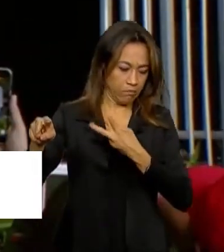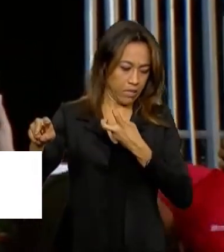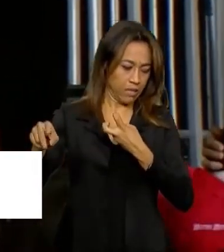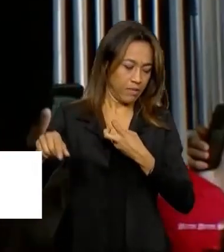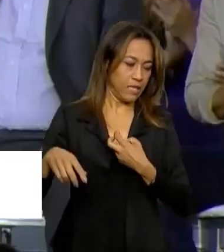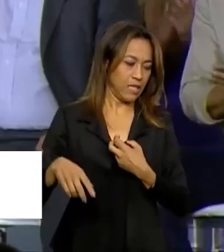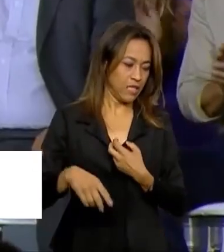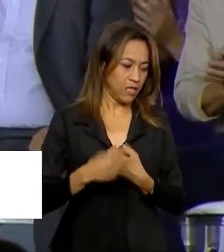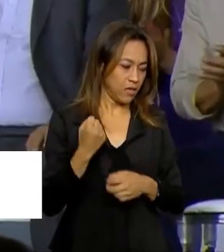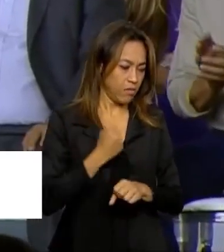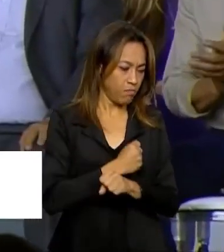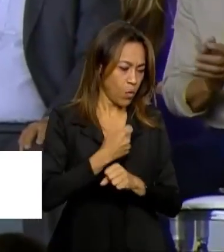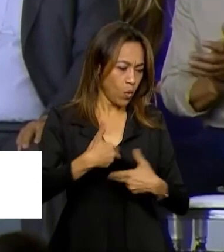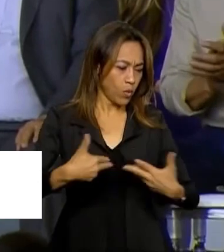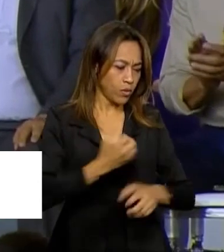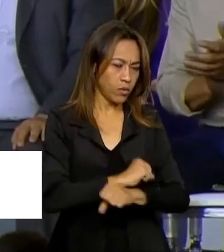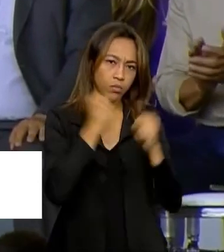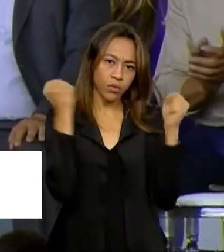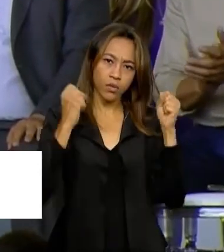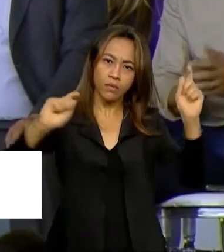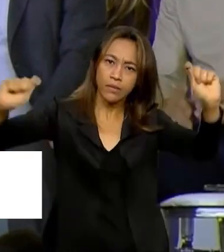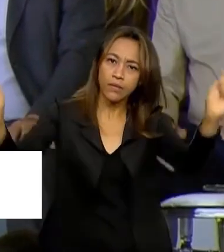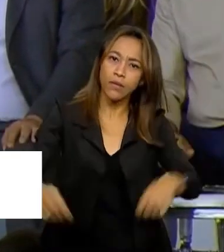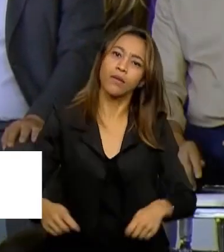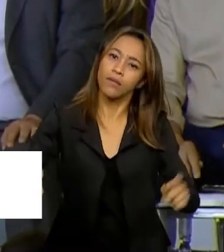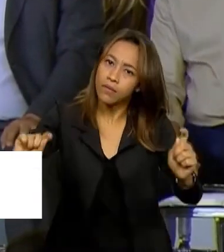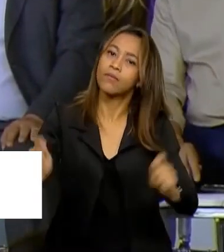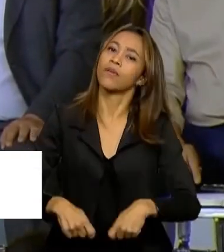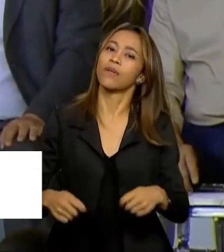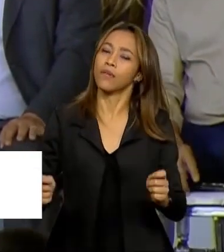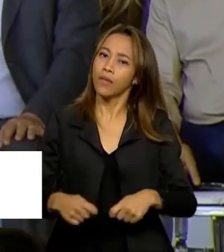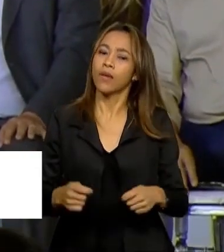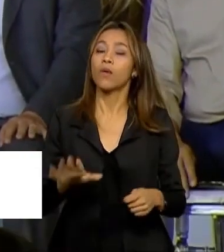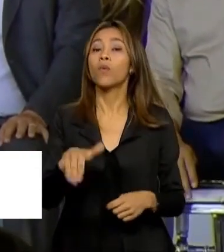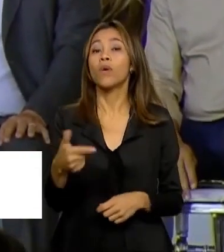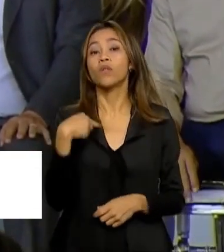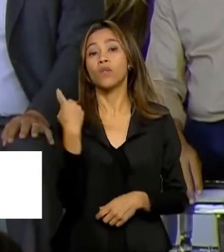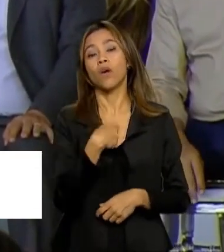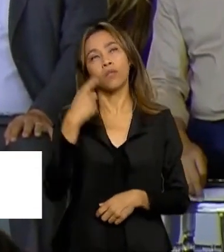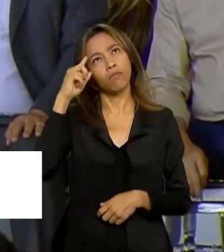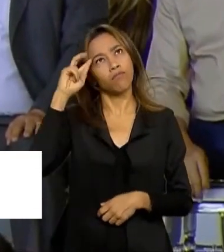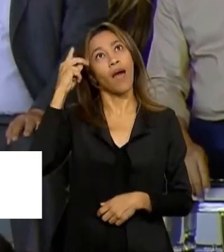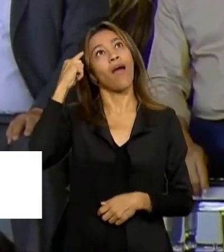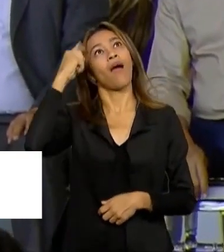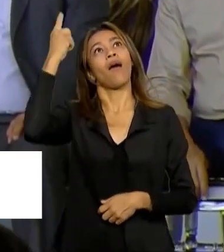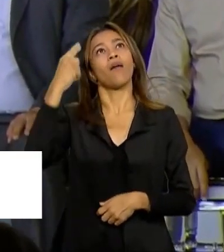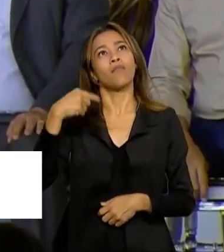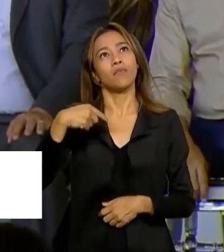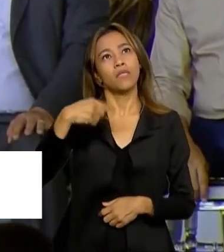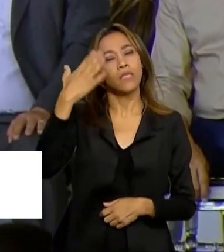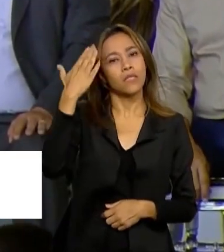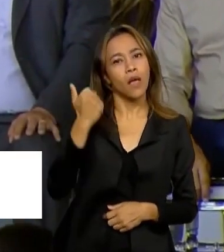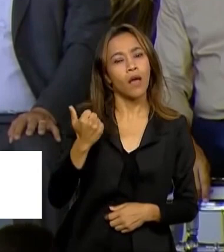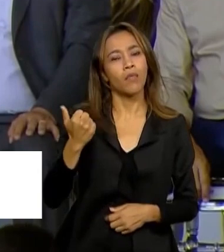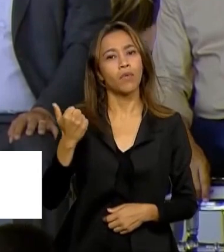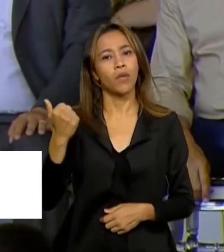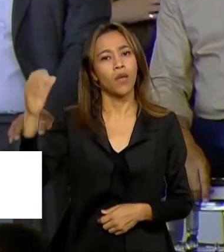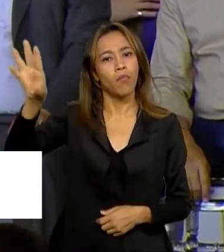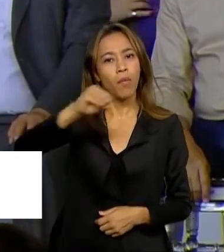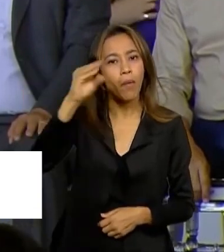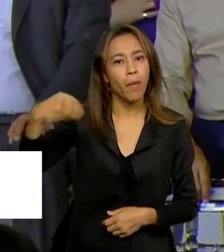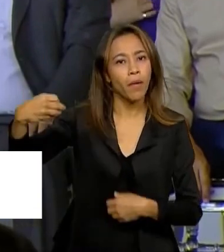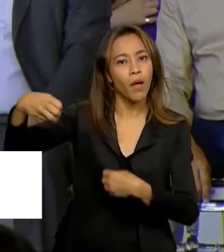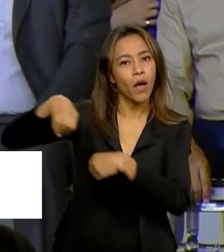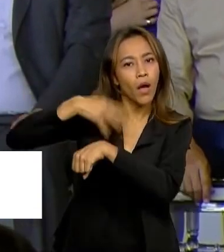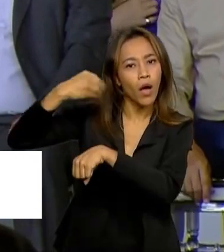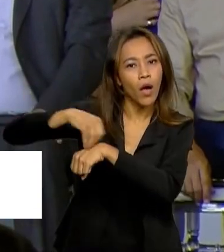que parecia impossível é possível na hora que a gente permite que pessoas que sabem falem para a